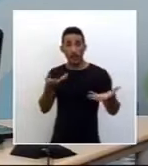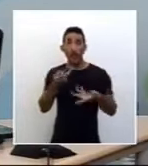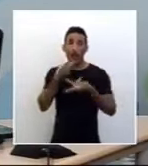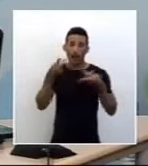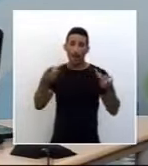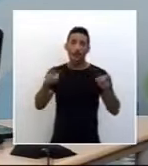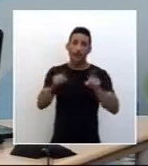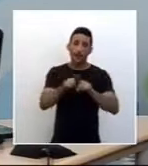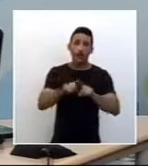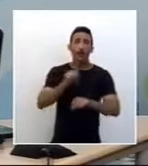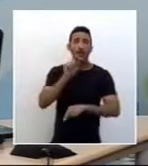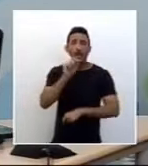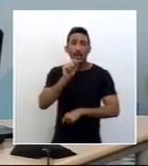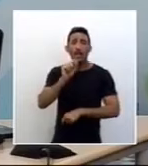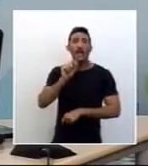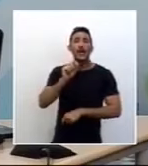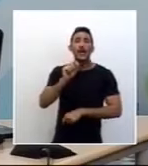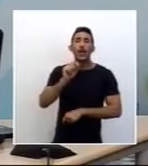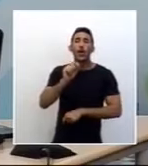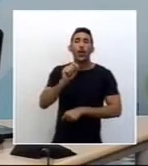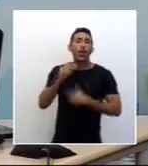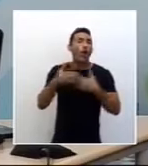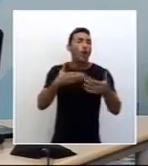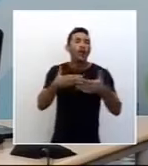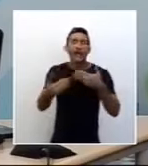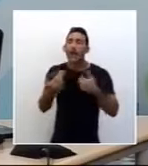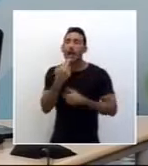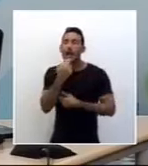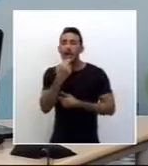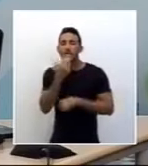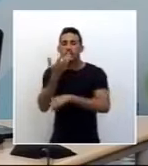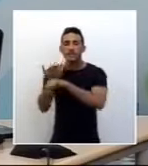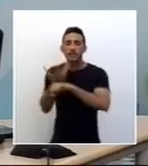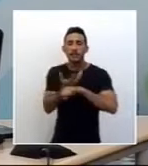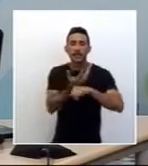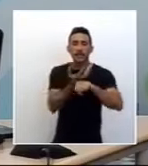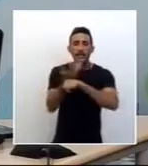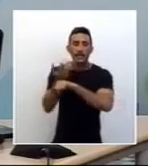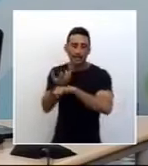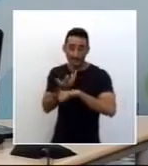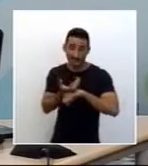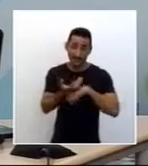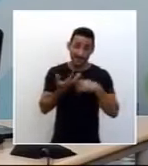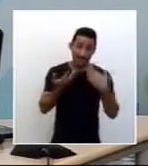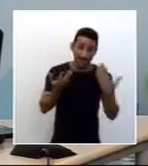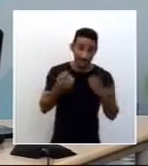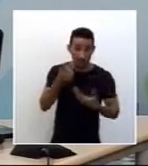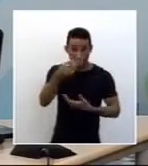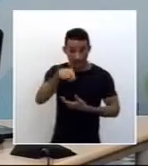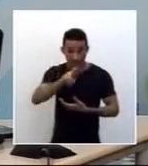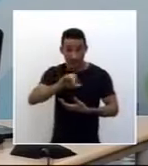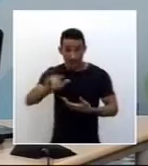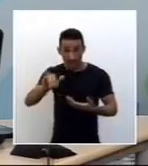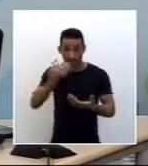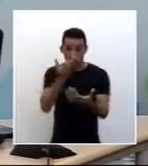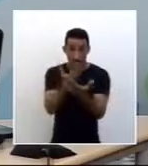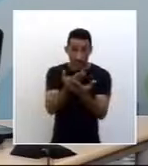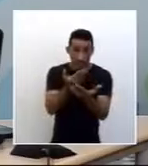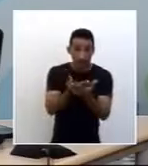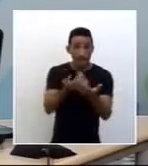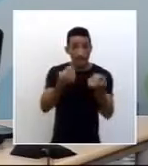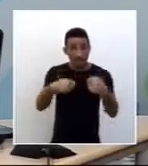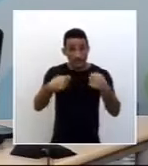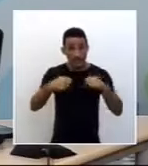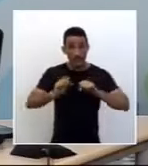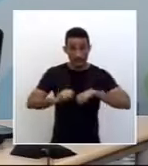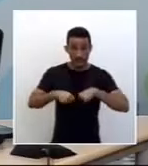tudo não só em inglês mas qualquer uma das outras matérias qualquer subject né que você vai estudar dedication isso aqui